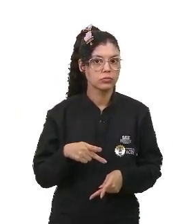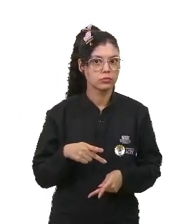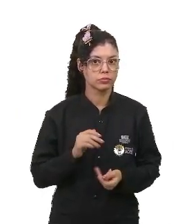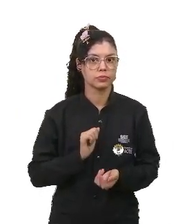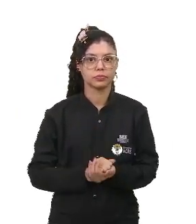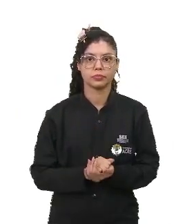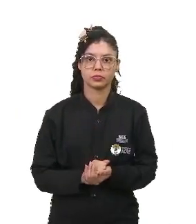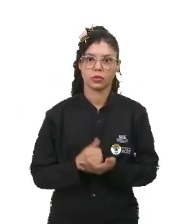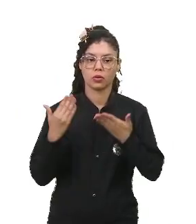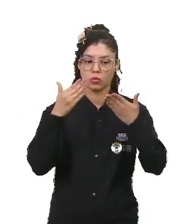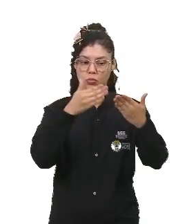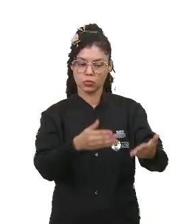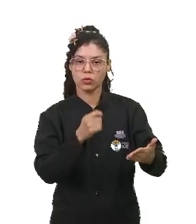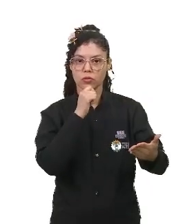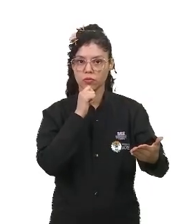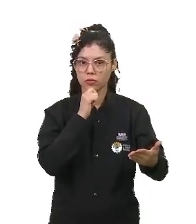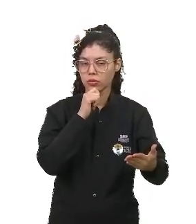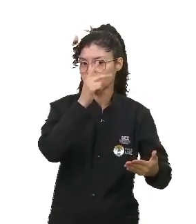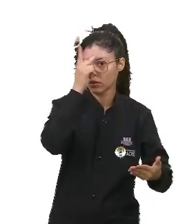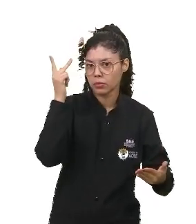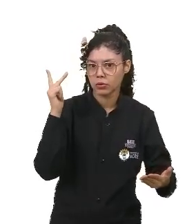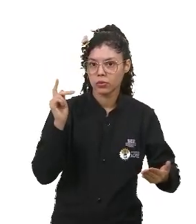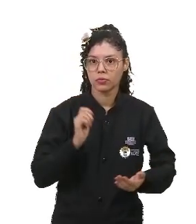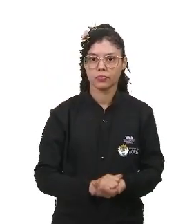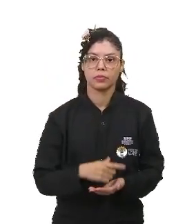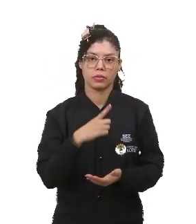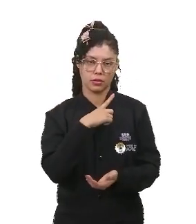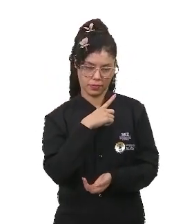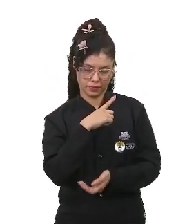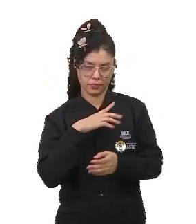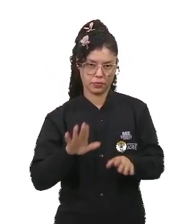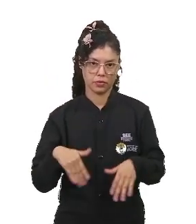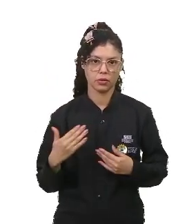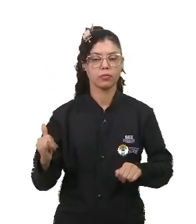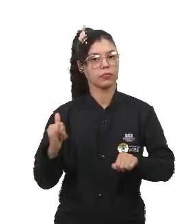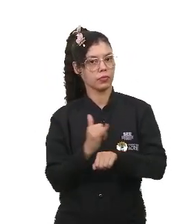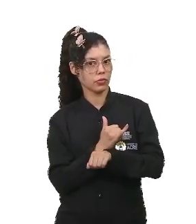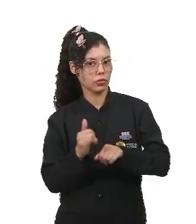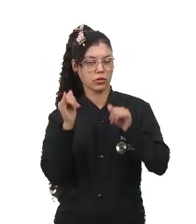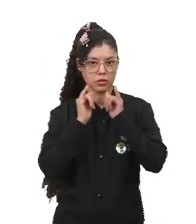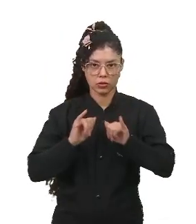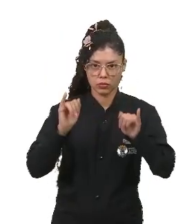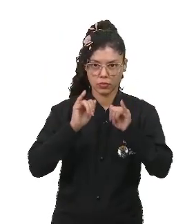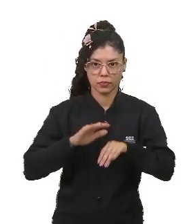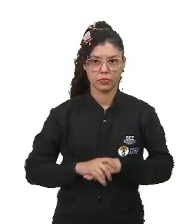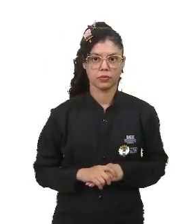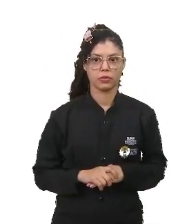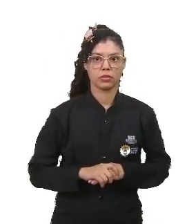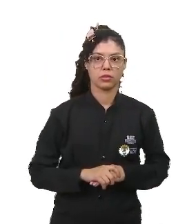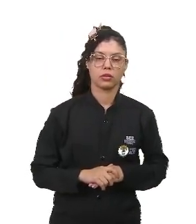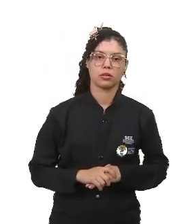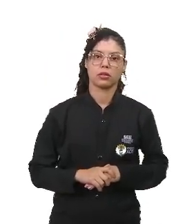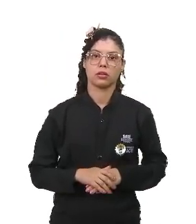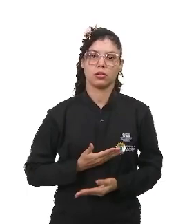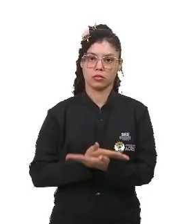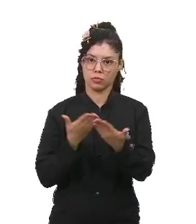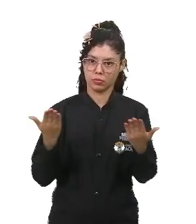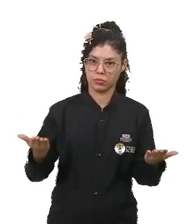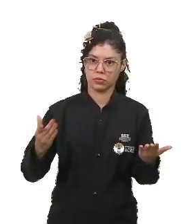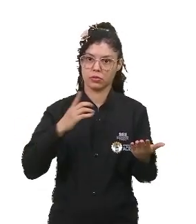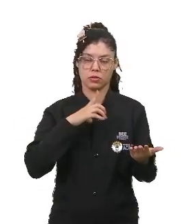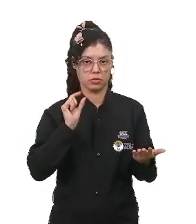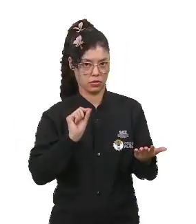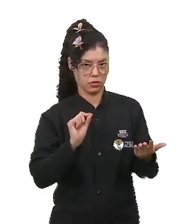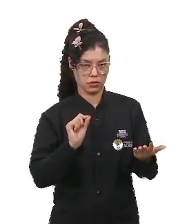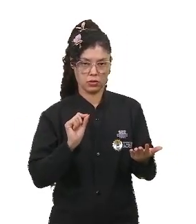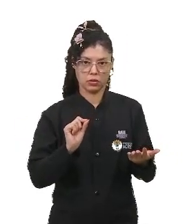desse público-alvo é que você vai definir qual é a estratégia de divulgação. Esse seu público, ele é um